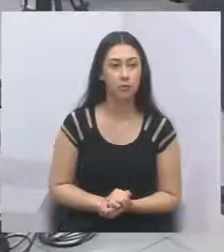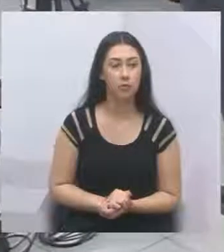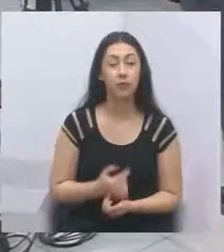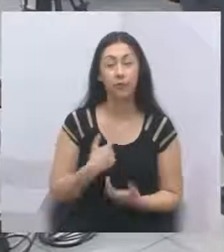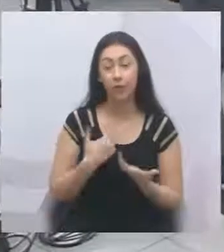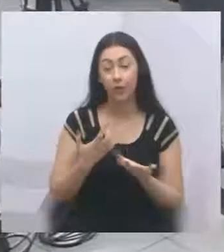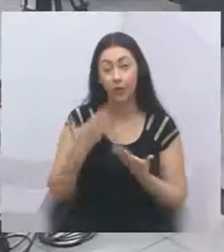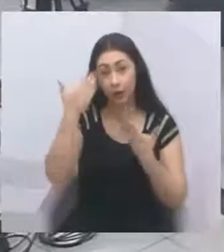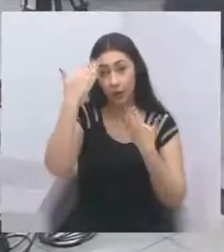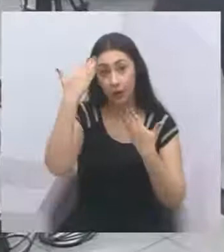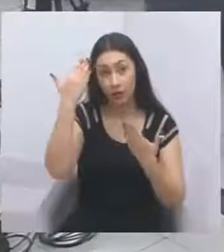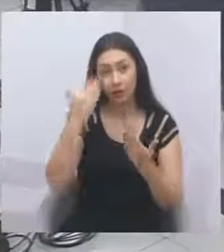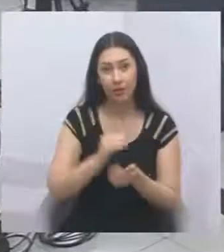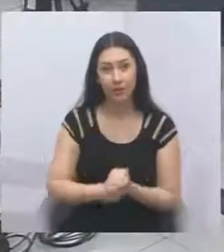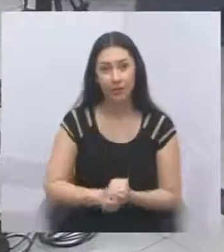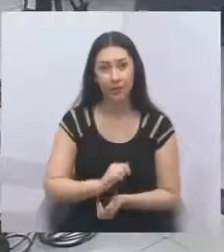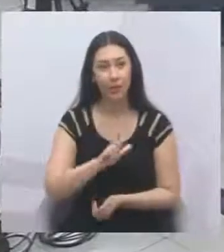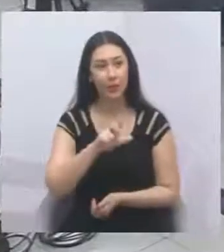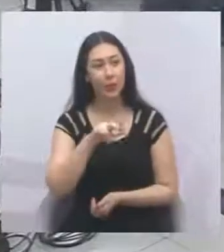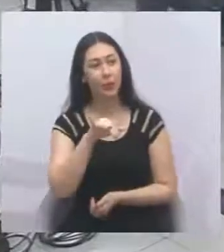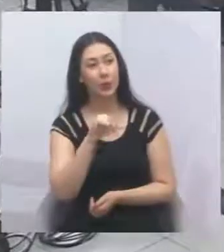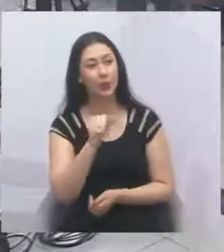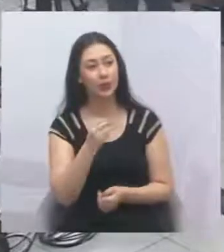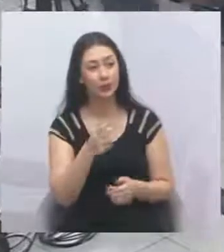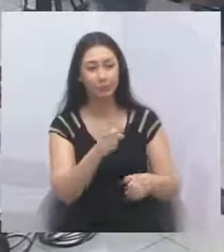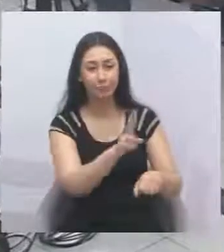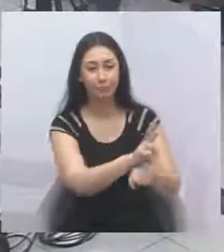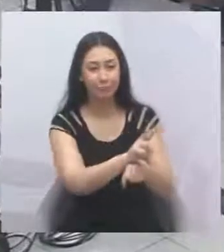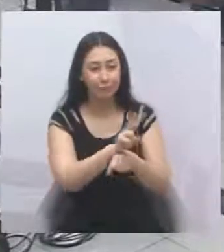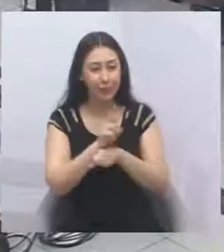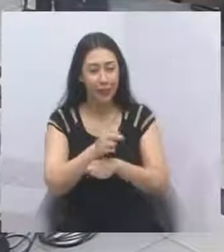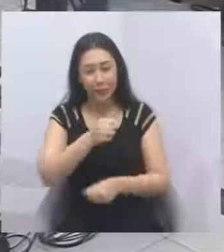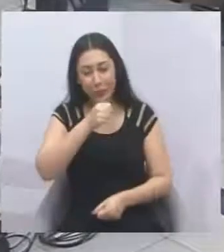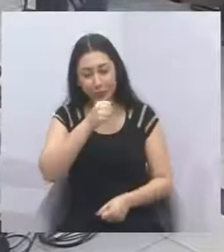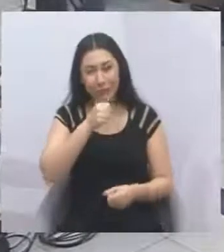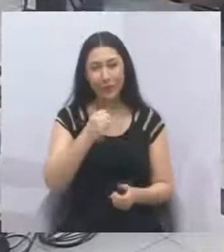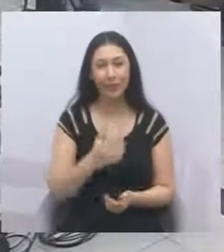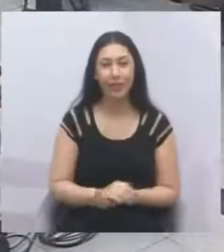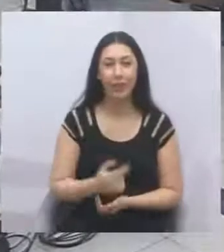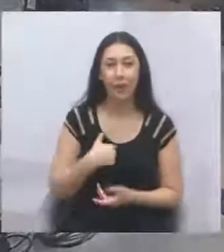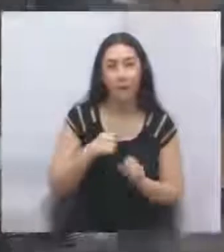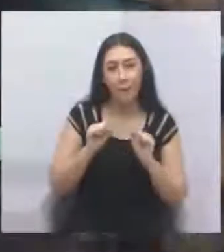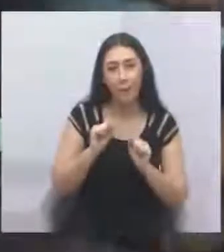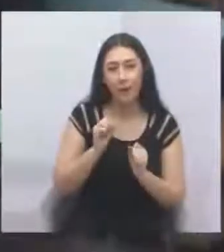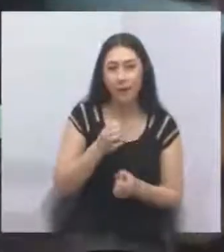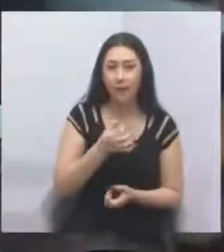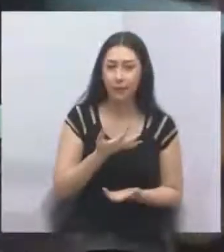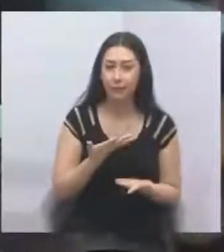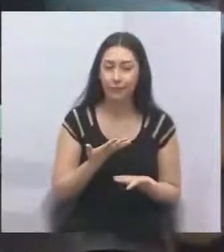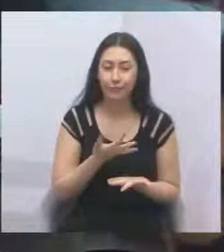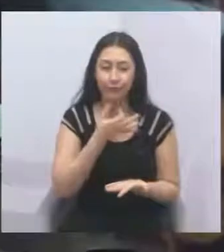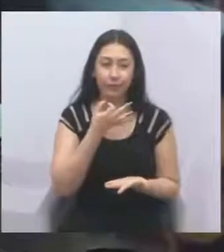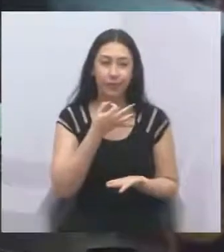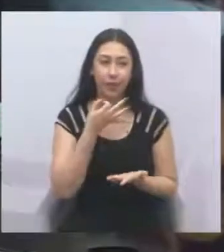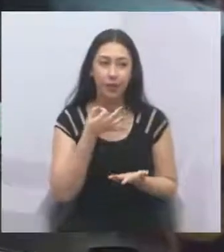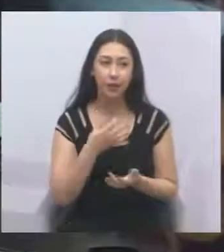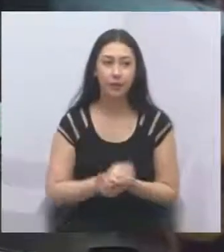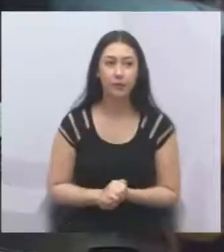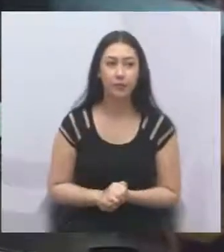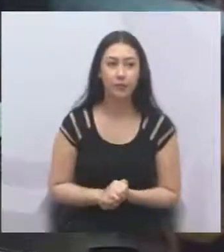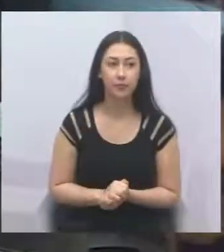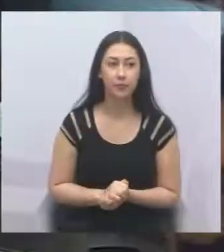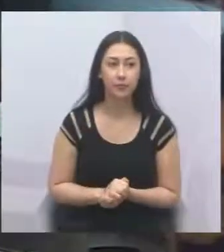Quero agradecer ao vereador Luiz Flávio por prestar o microfone e poder fazer um comentário a respeito desse meu